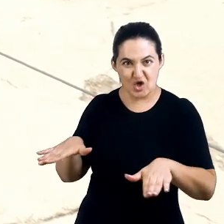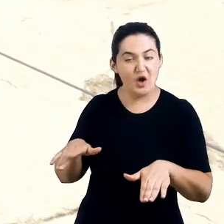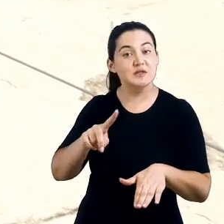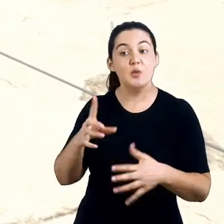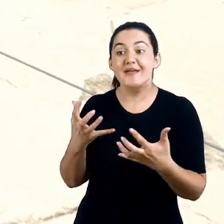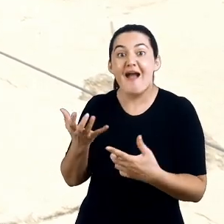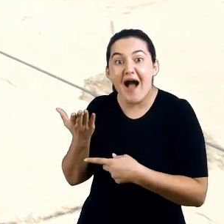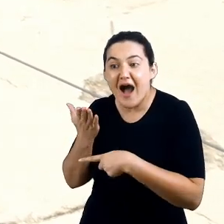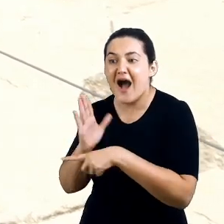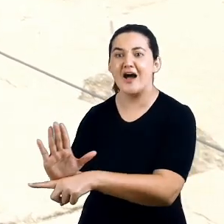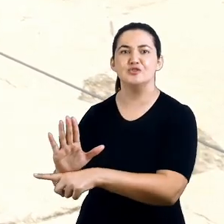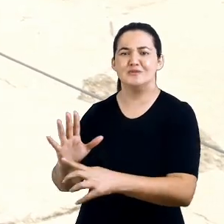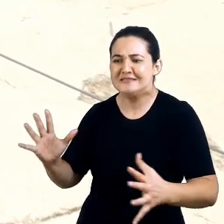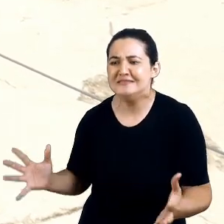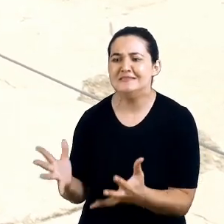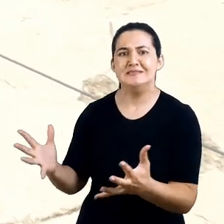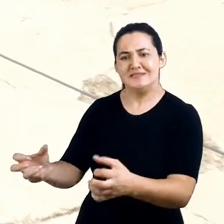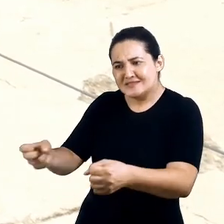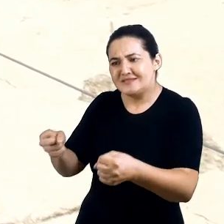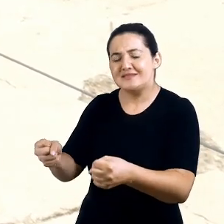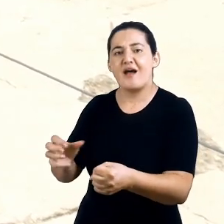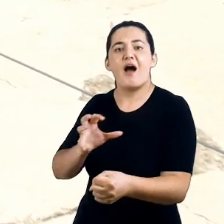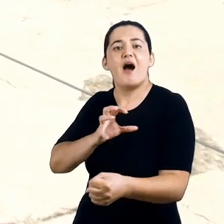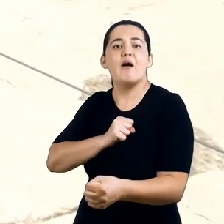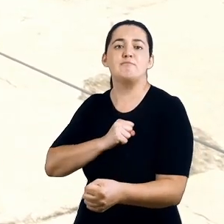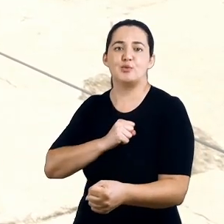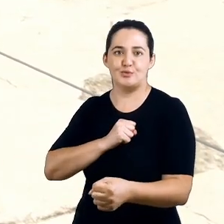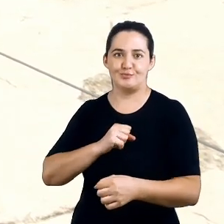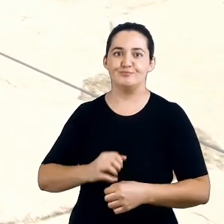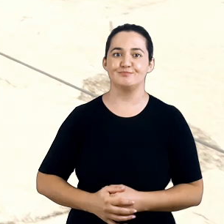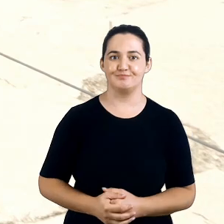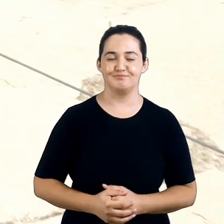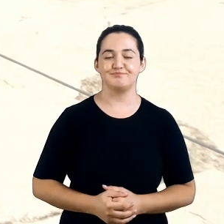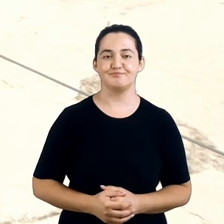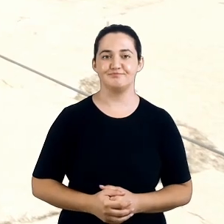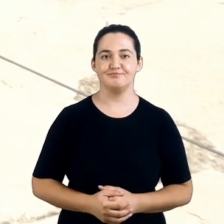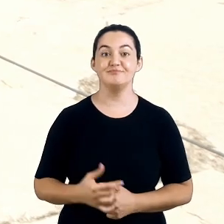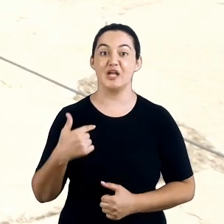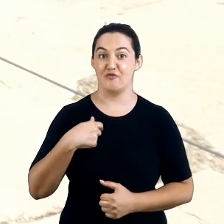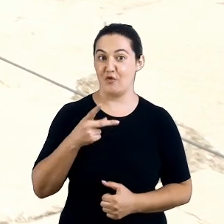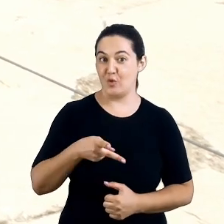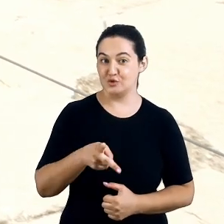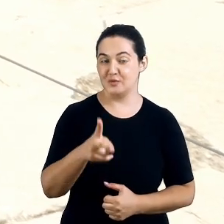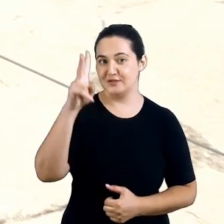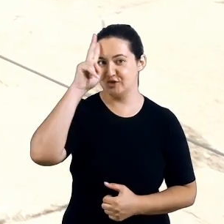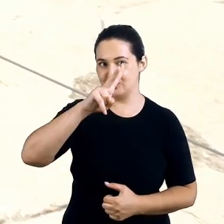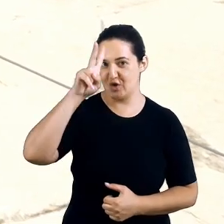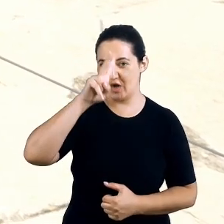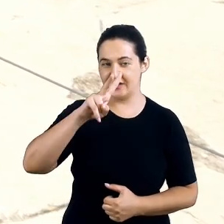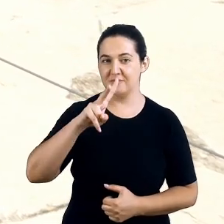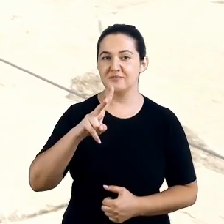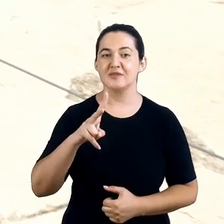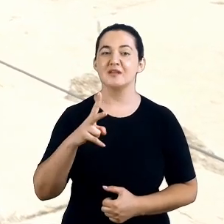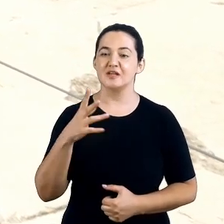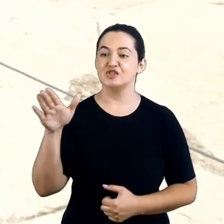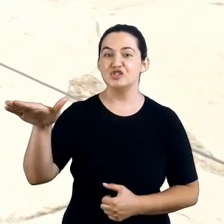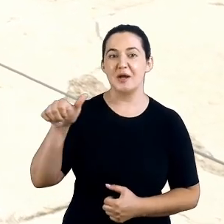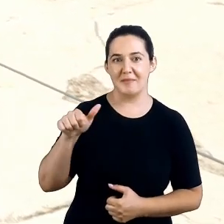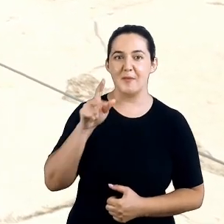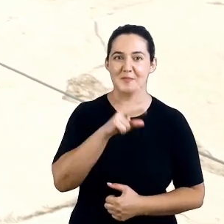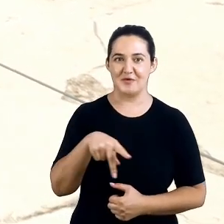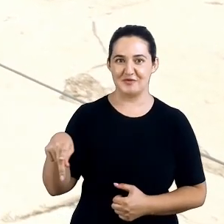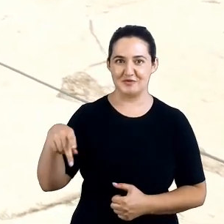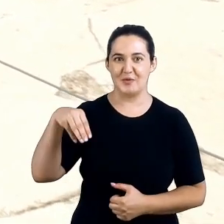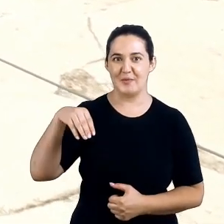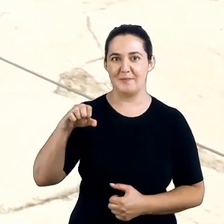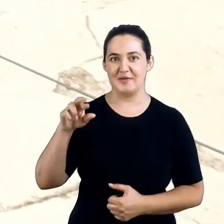mal, mas como alguém que grita de amor. Eu vou continuar essa história arqueológica. Eu quero chamar Eyal